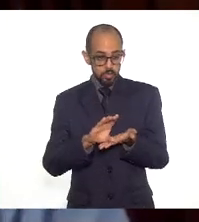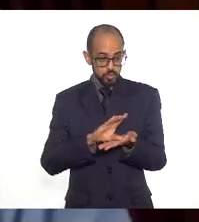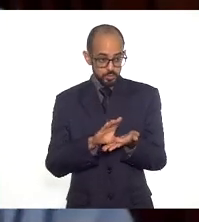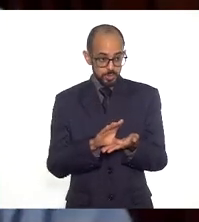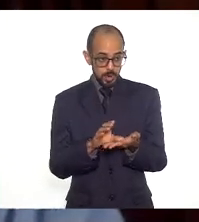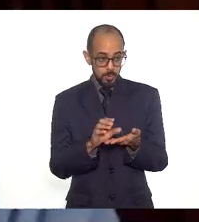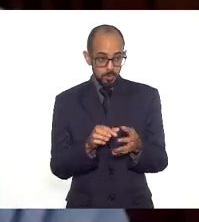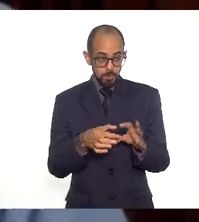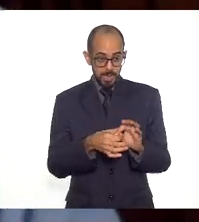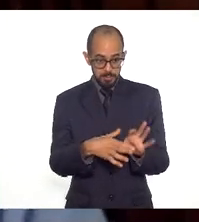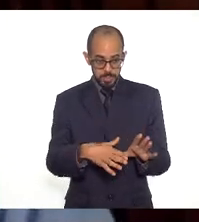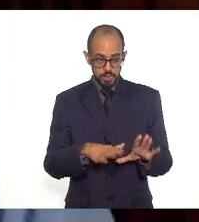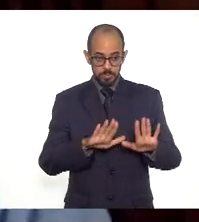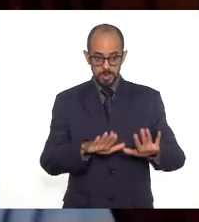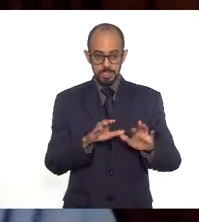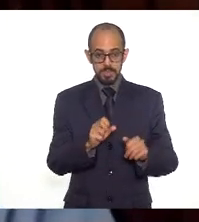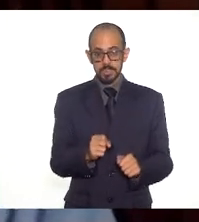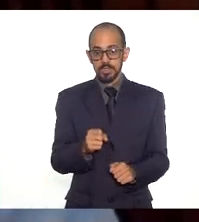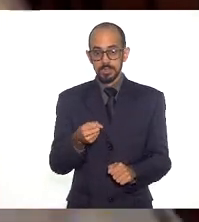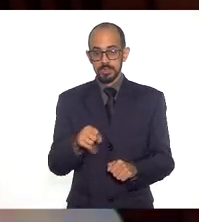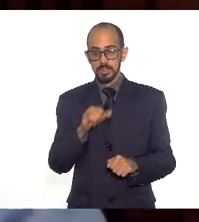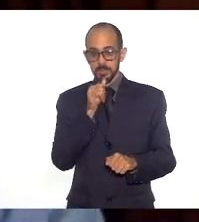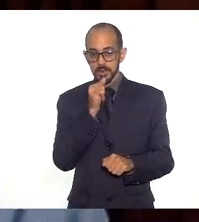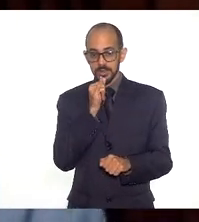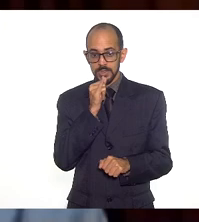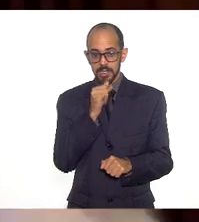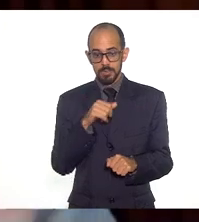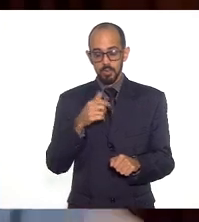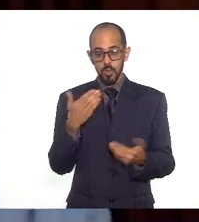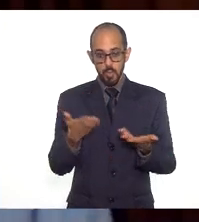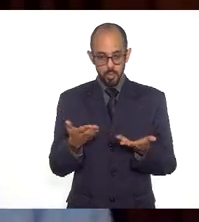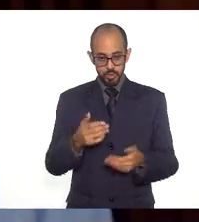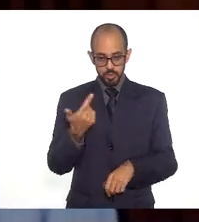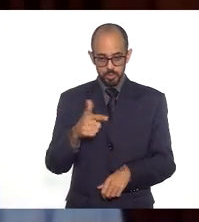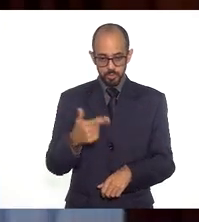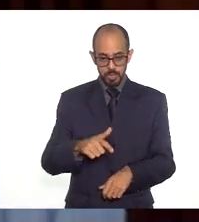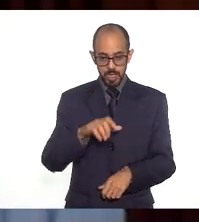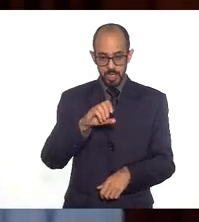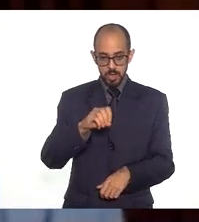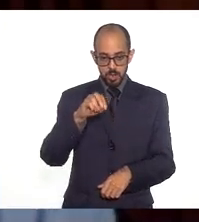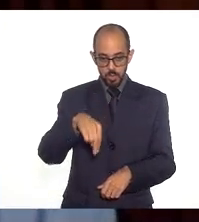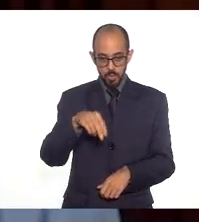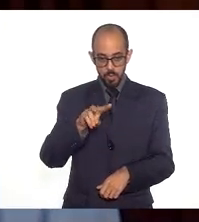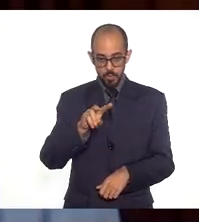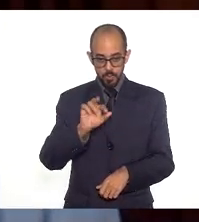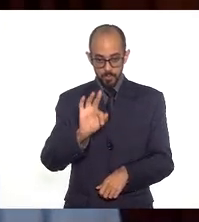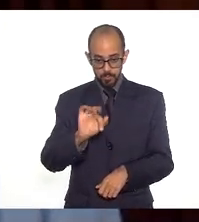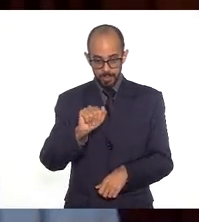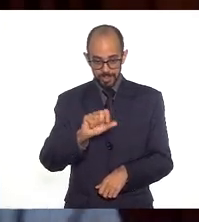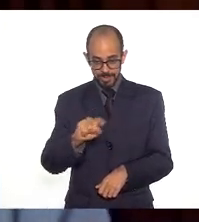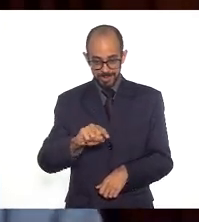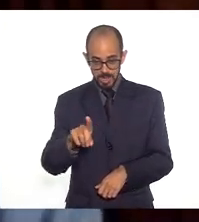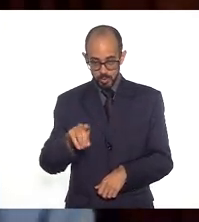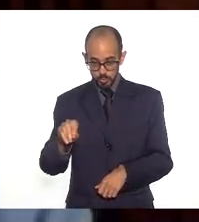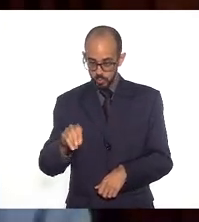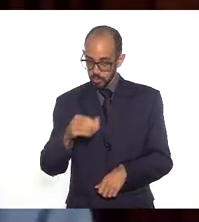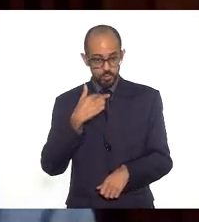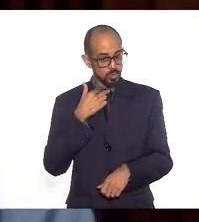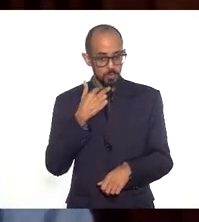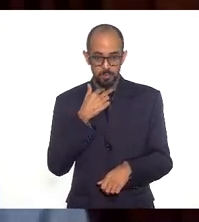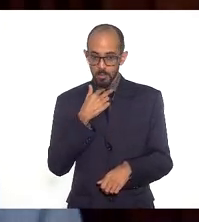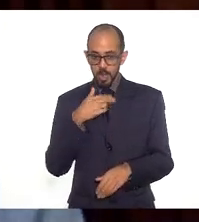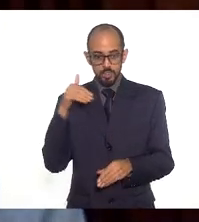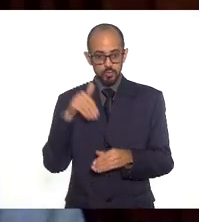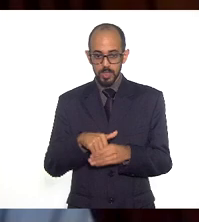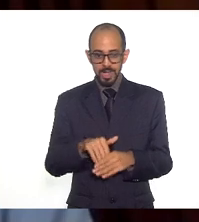dar. Mas se hoje não tiver confasado, porque é uma realidade, uma lei que está em vigor, não pode tramitar. No meu entendimento,